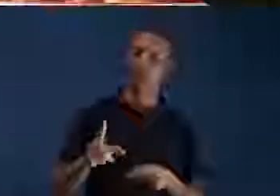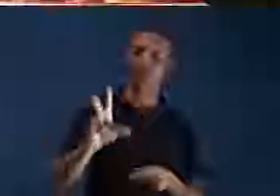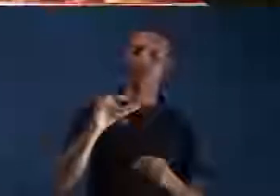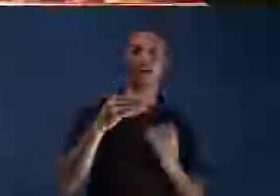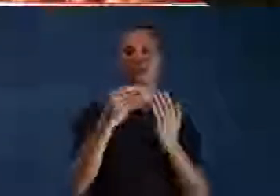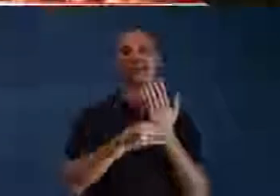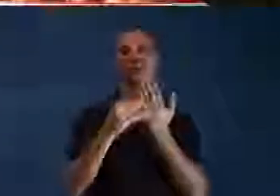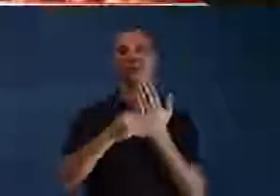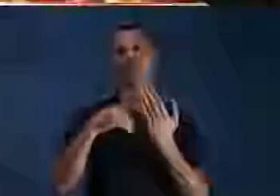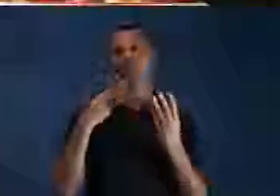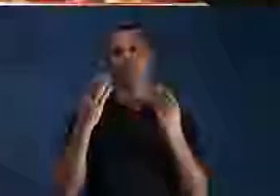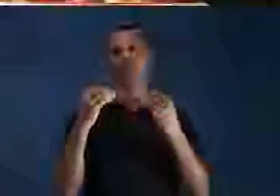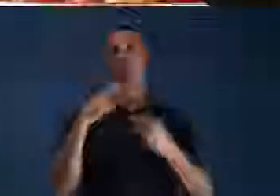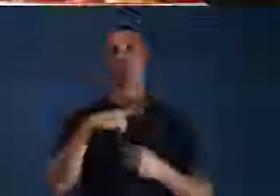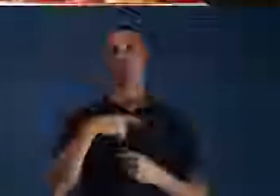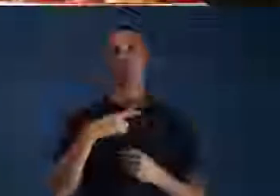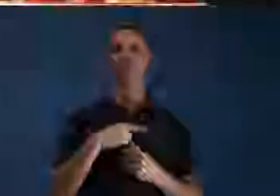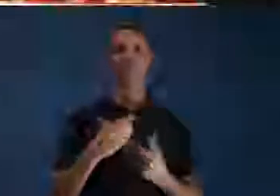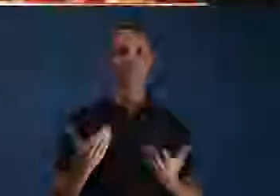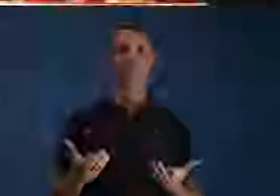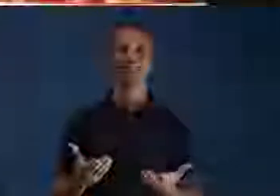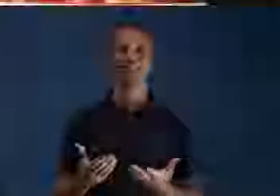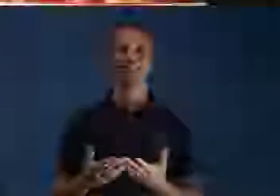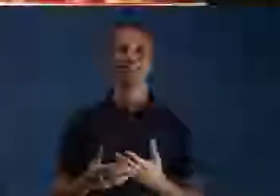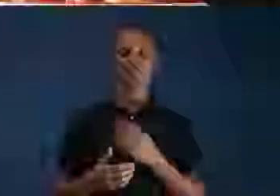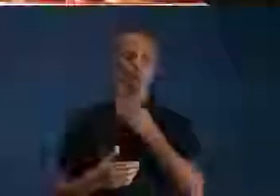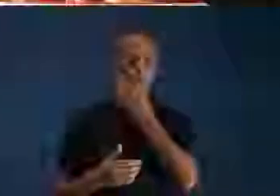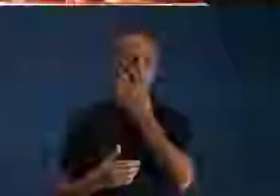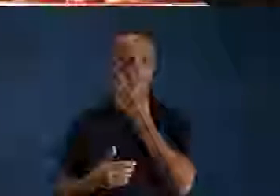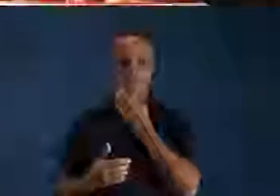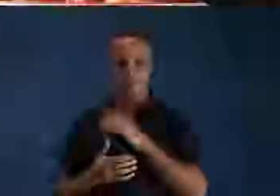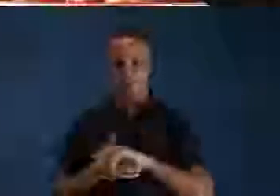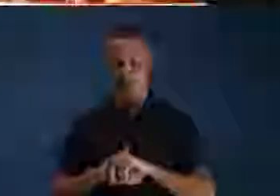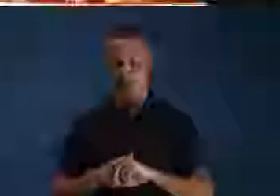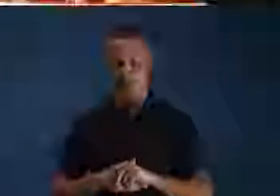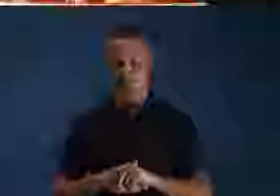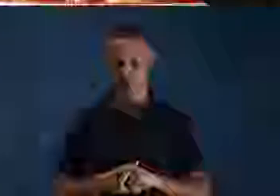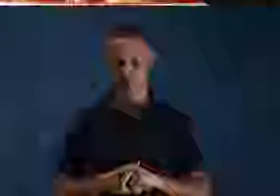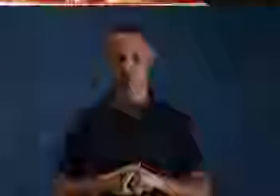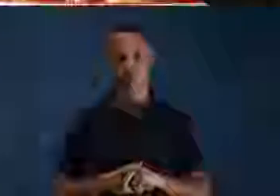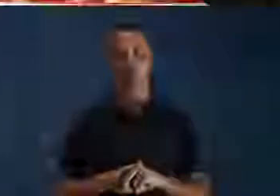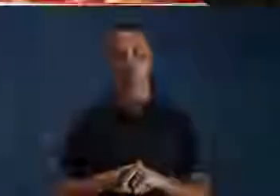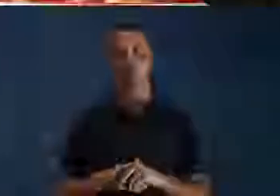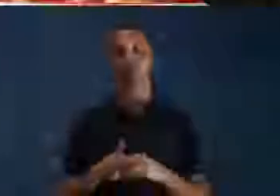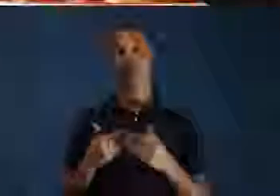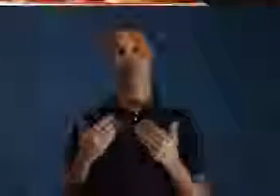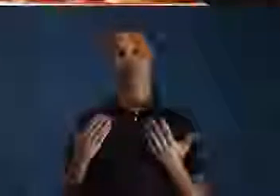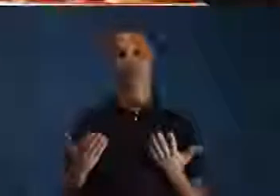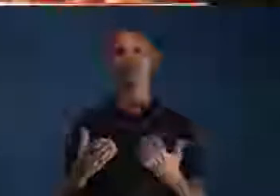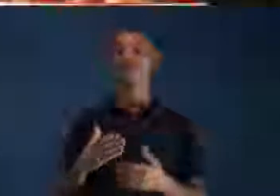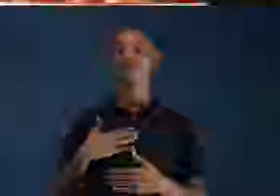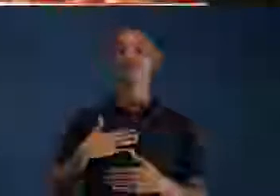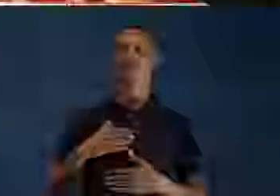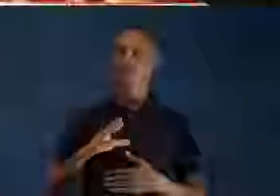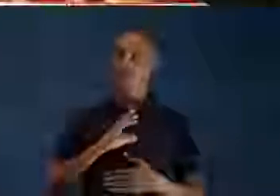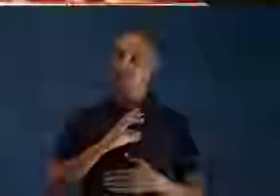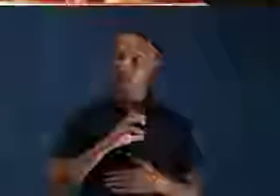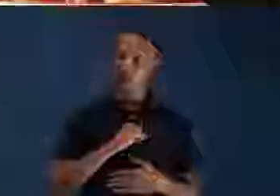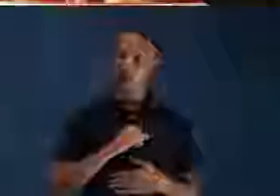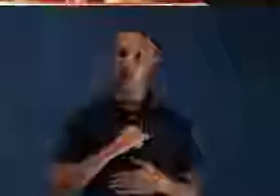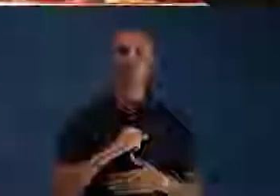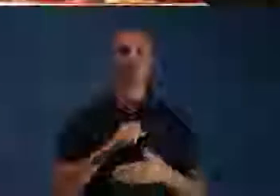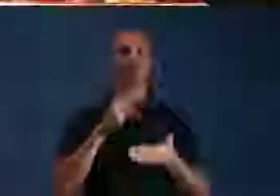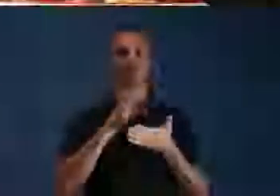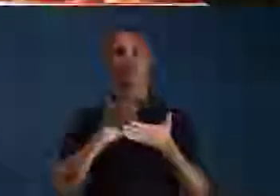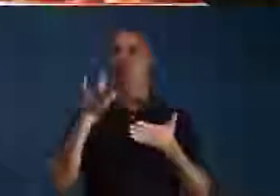ter esses objetos do desejo conosco, né? Por mais que eu adore a tecnologia, eu adoro